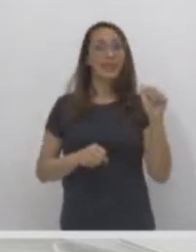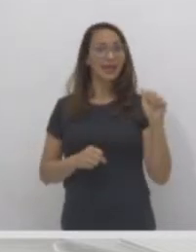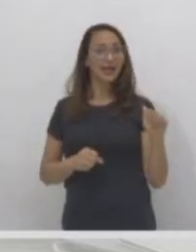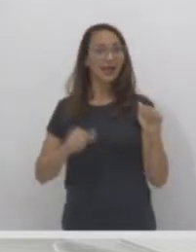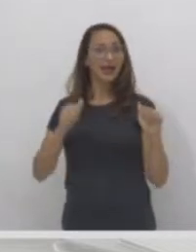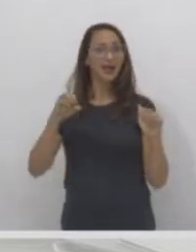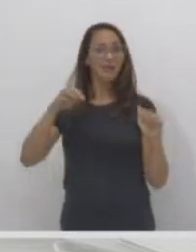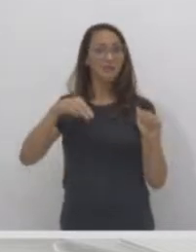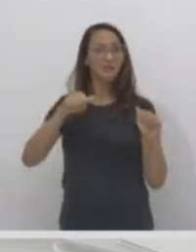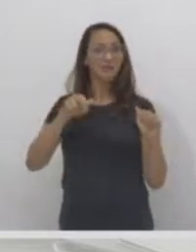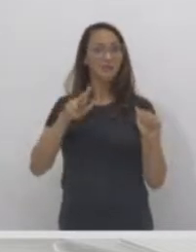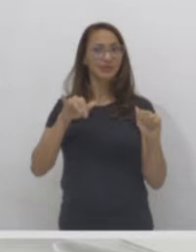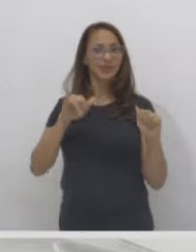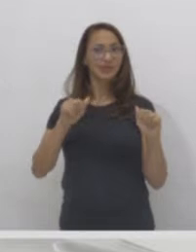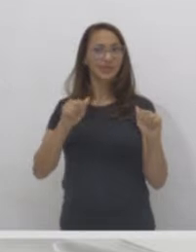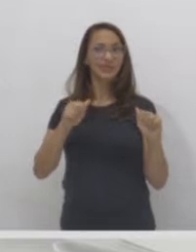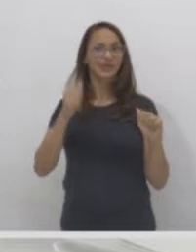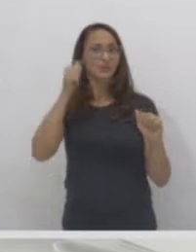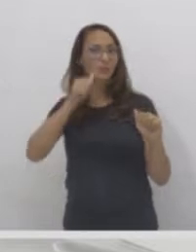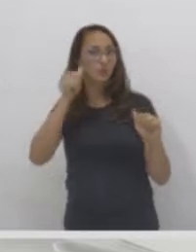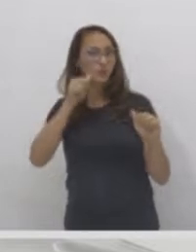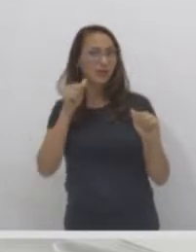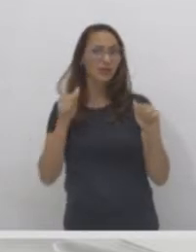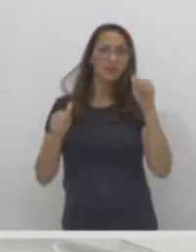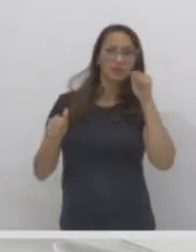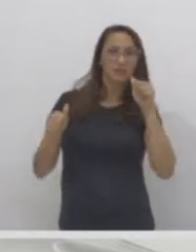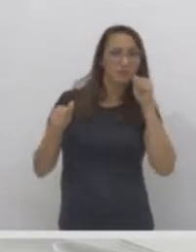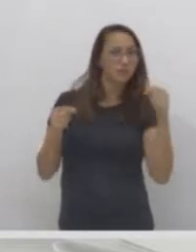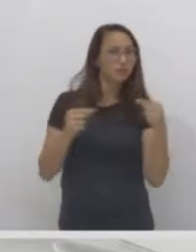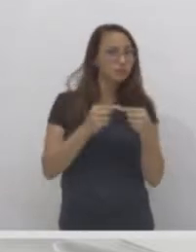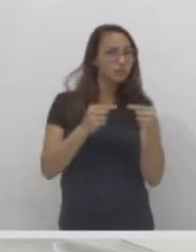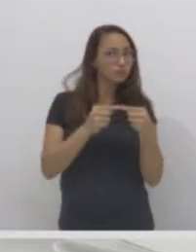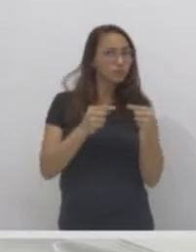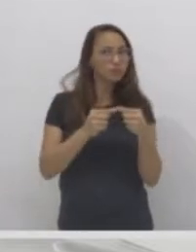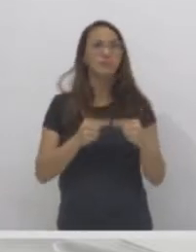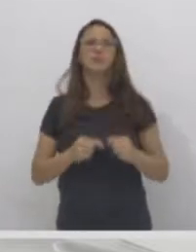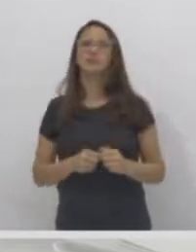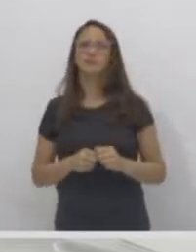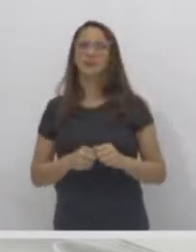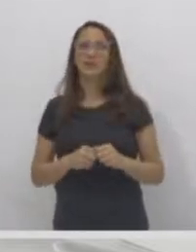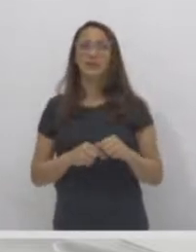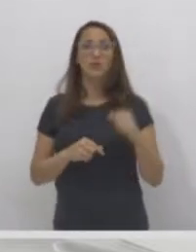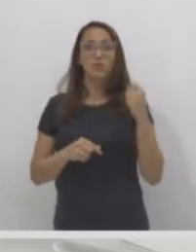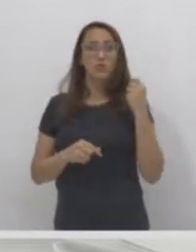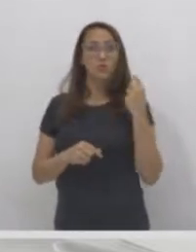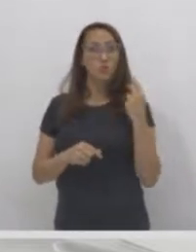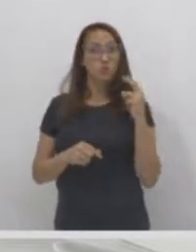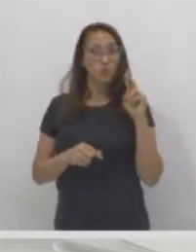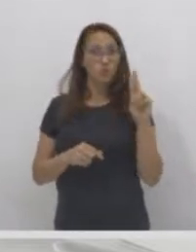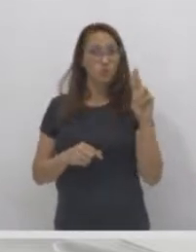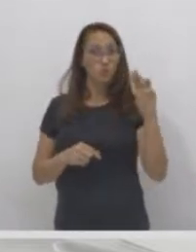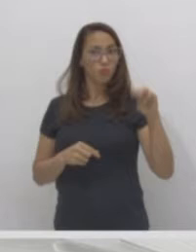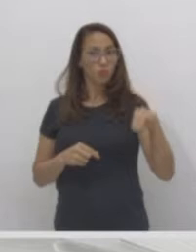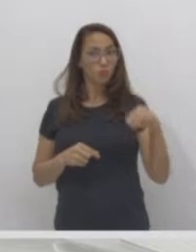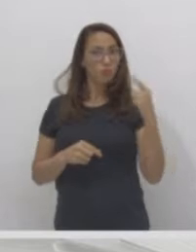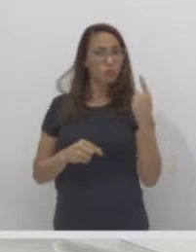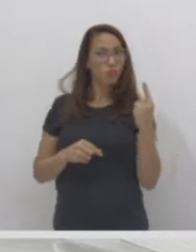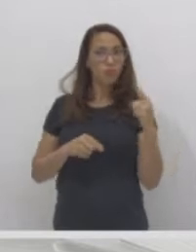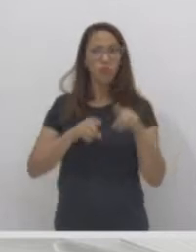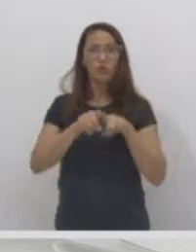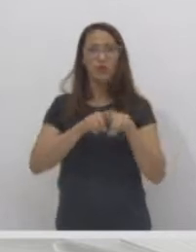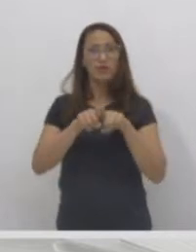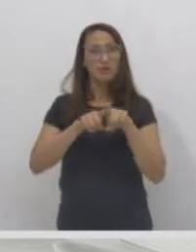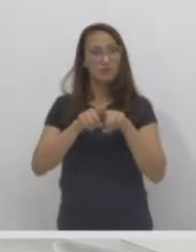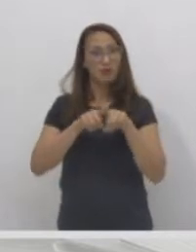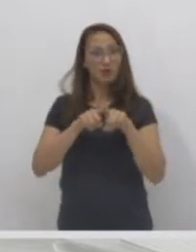Maria, porque feminino com feminino. E um irmão. Veja, aí eu tenho que mostrar para vocês